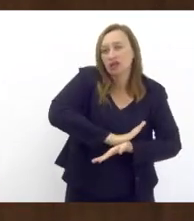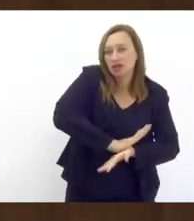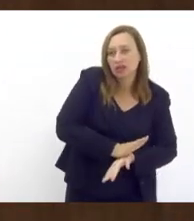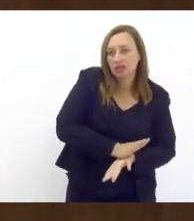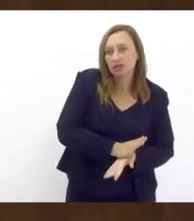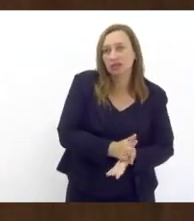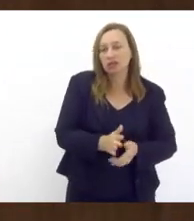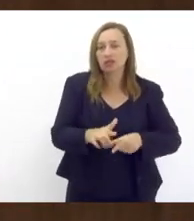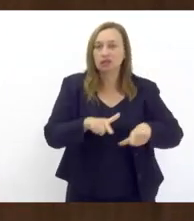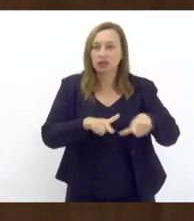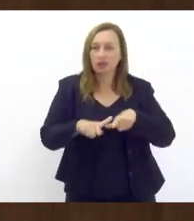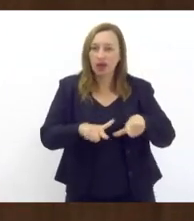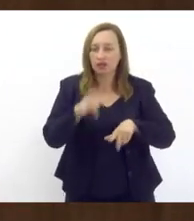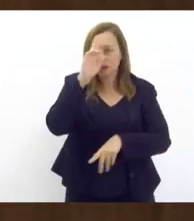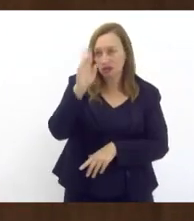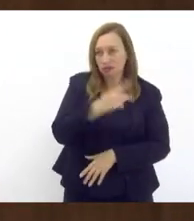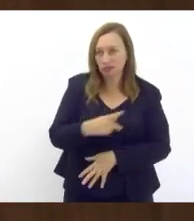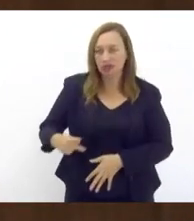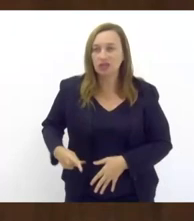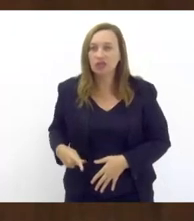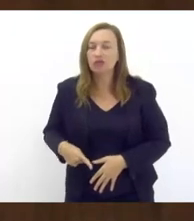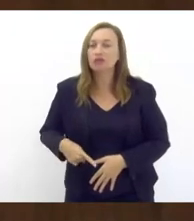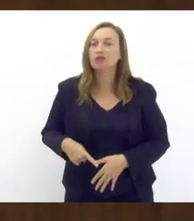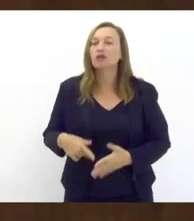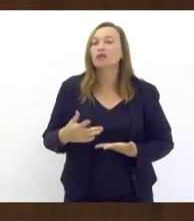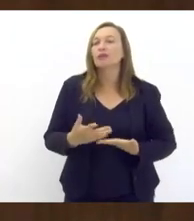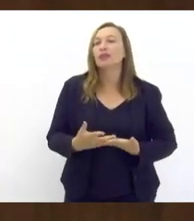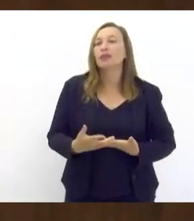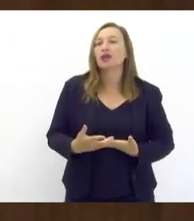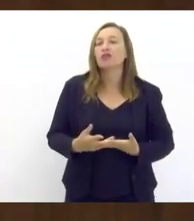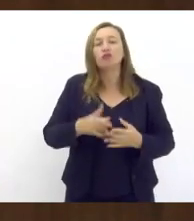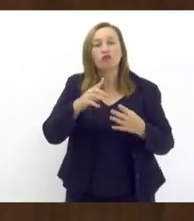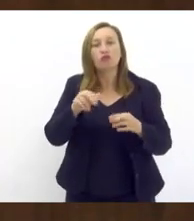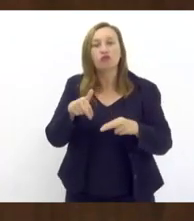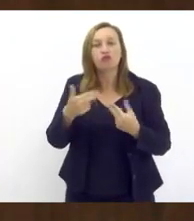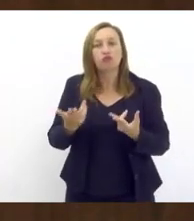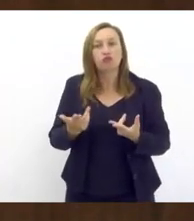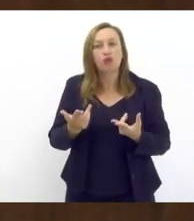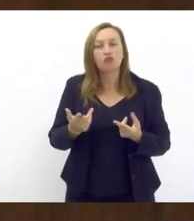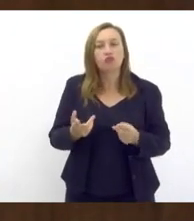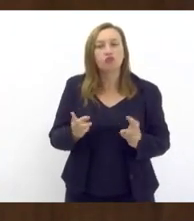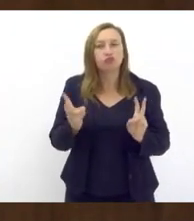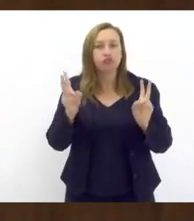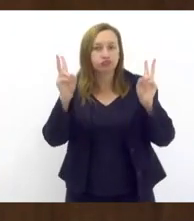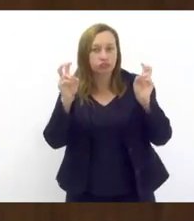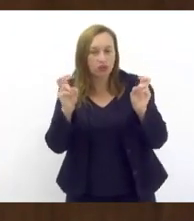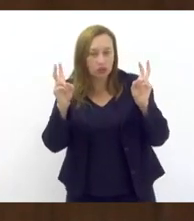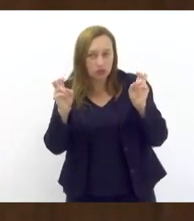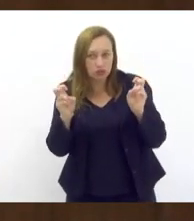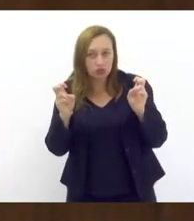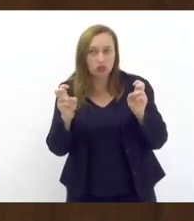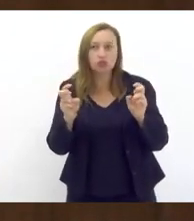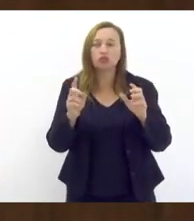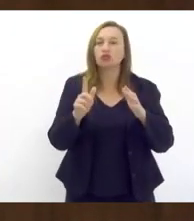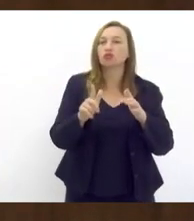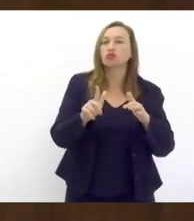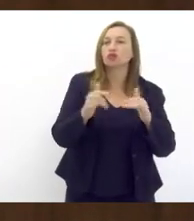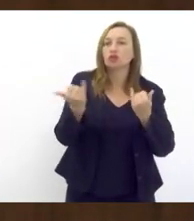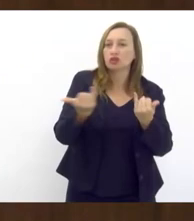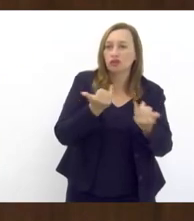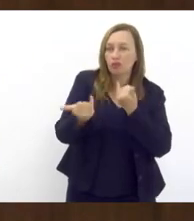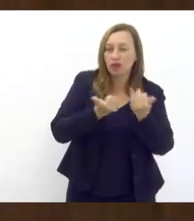trabalho, presidente, ela foi, inclusive, objeto de matéria jornalística esse